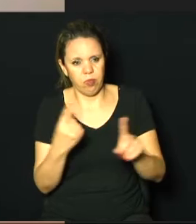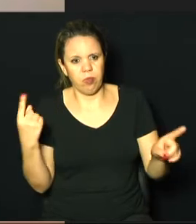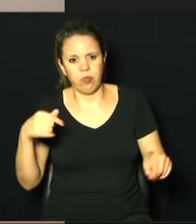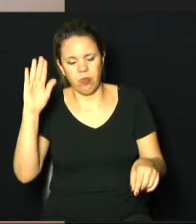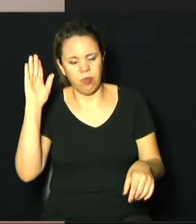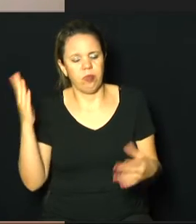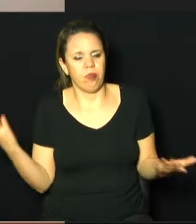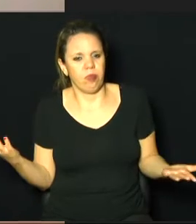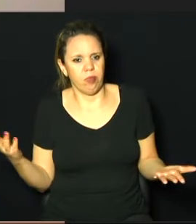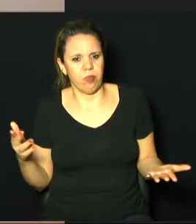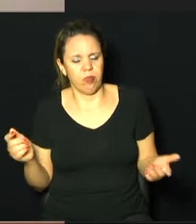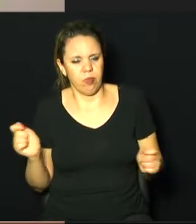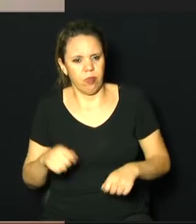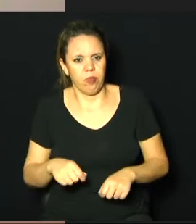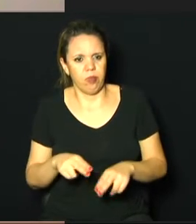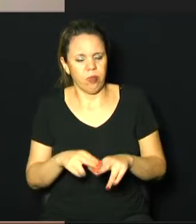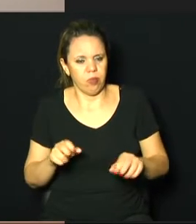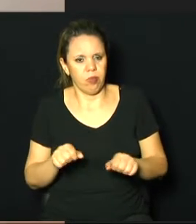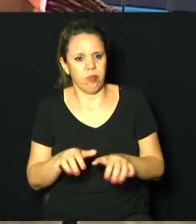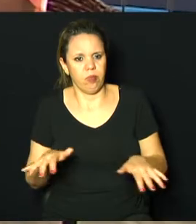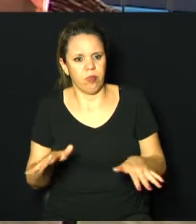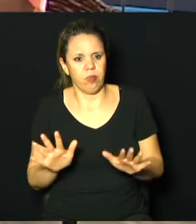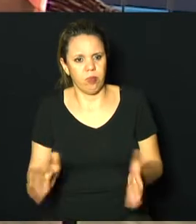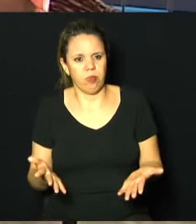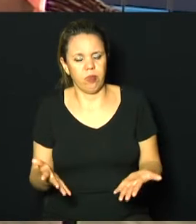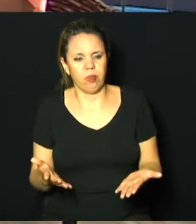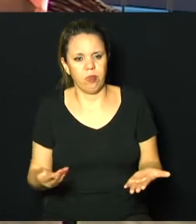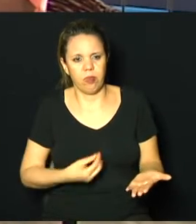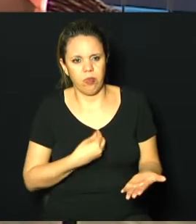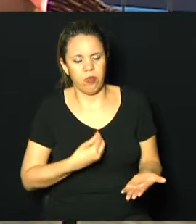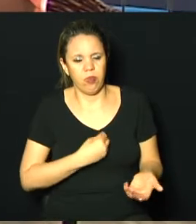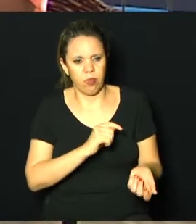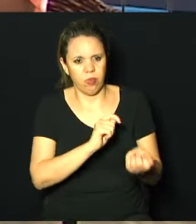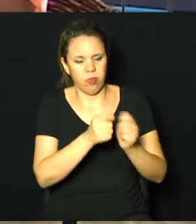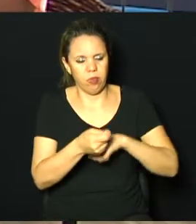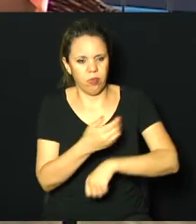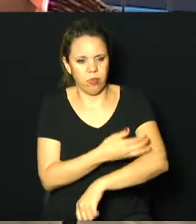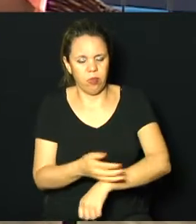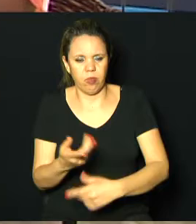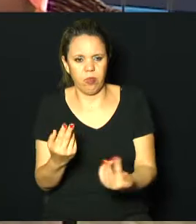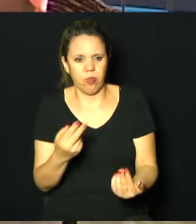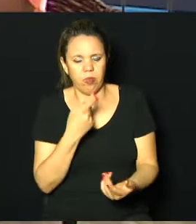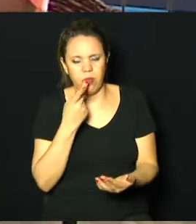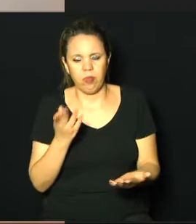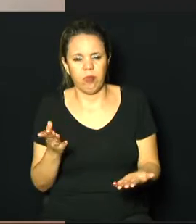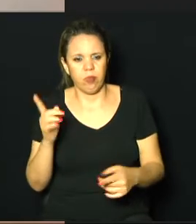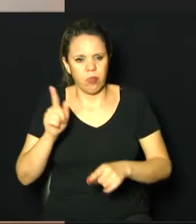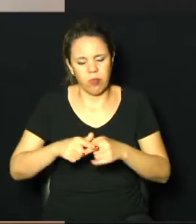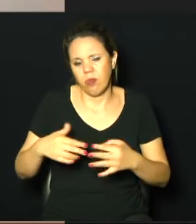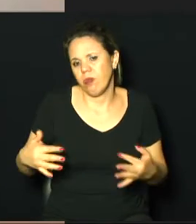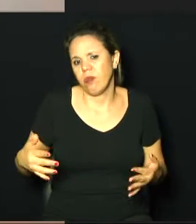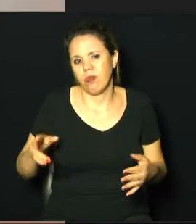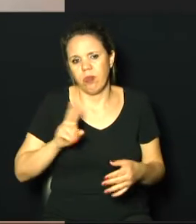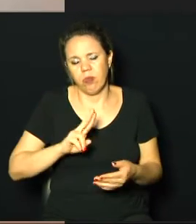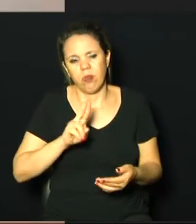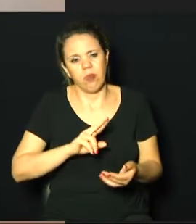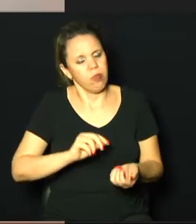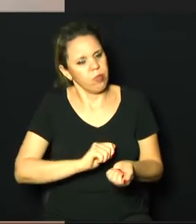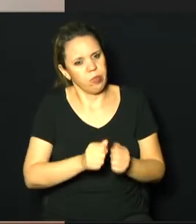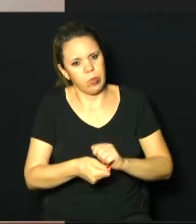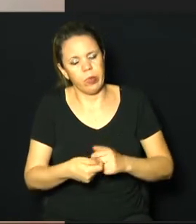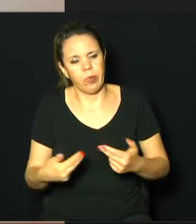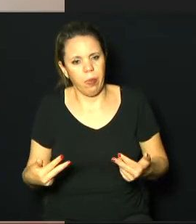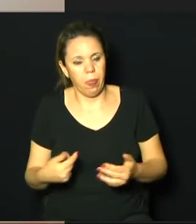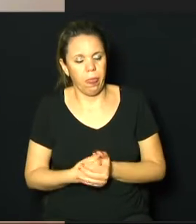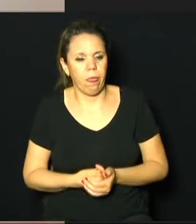Então, eu acredito que nós vamos ter que aprender a viver com o kit, né? Com aquele kit que eu mencionei, né? Com o kit diferenciado aí.